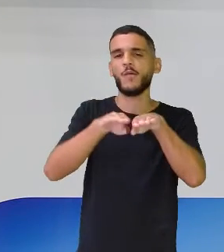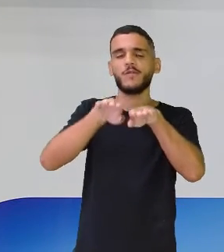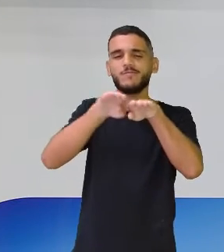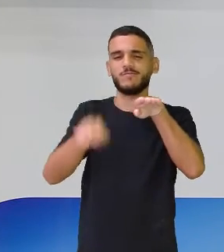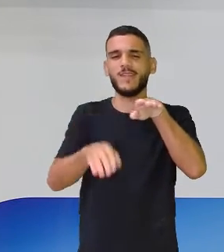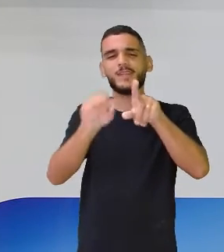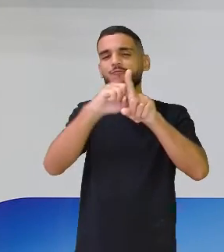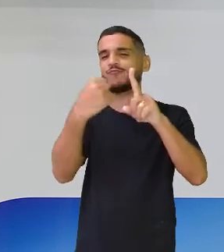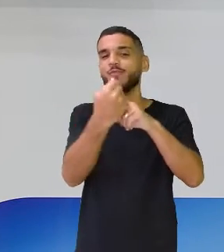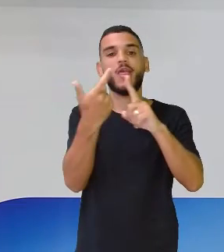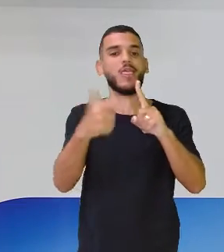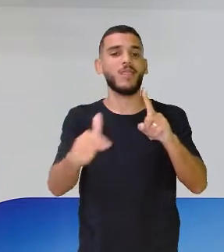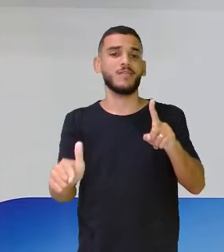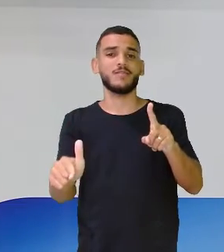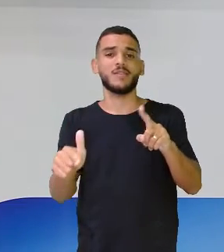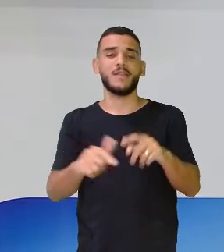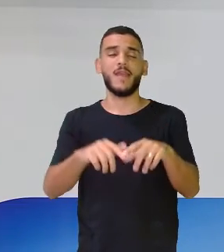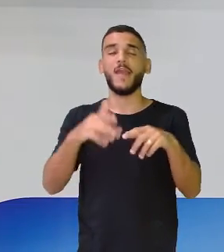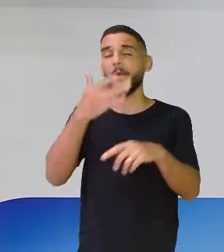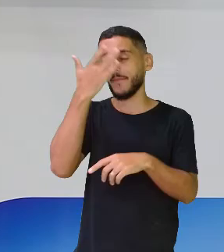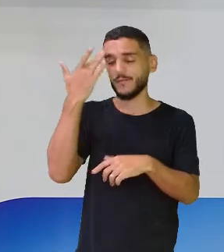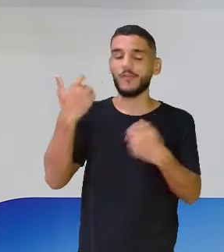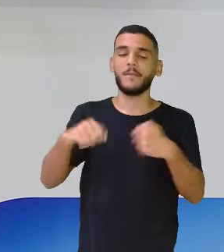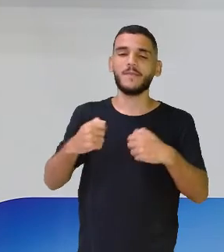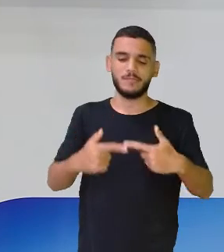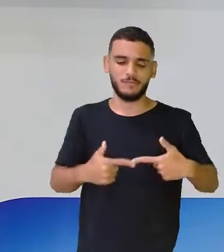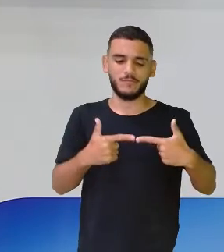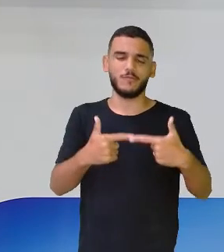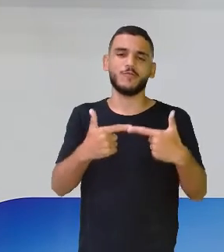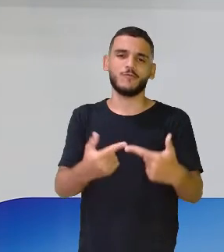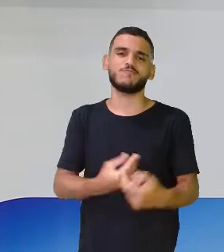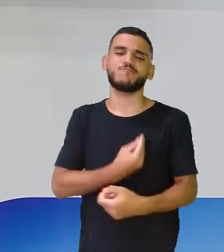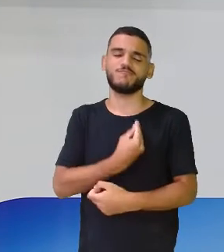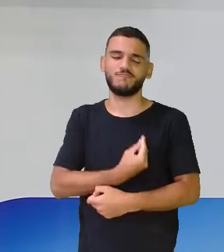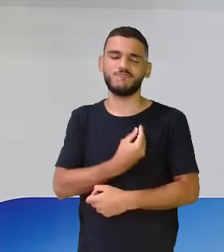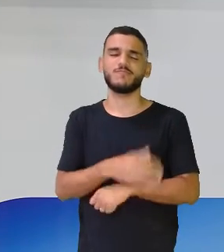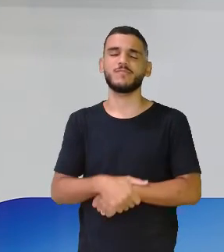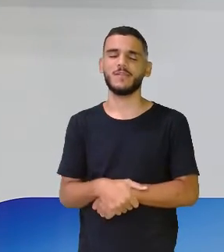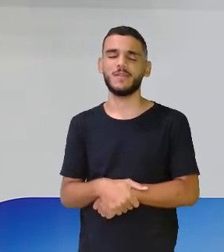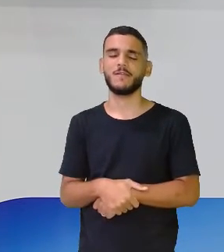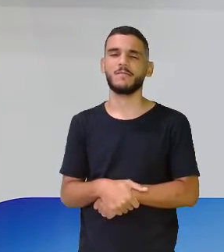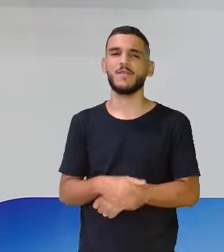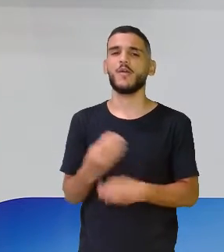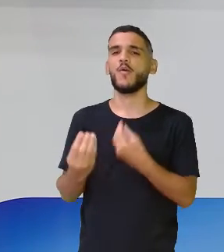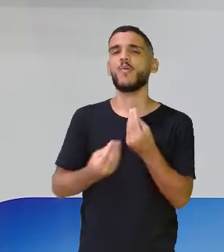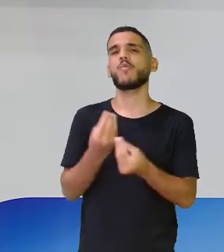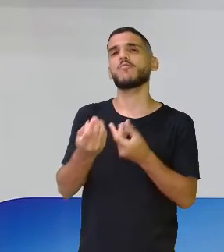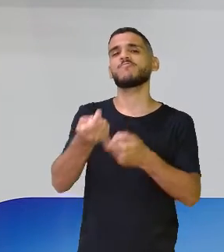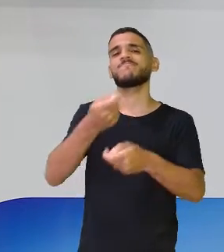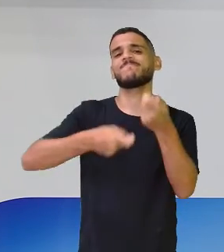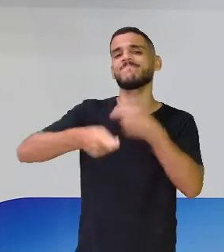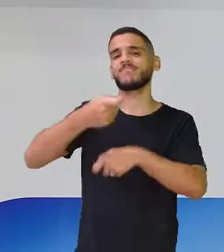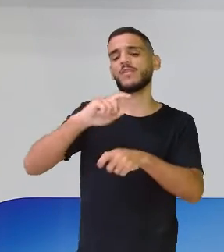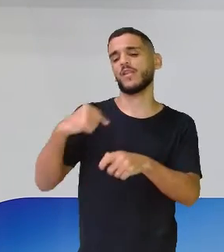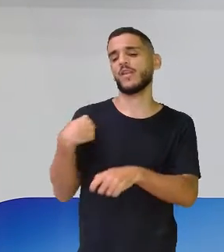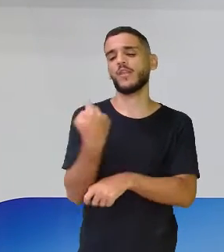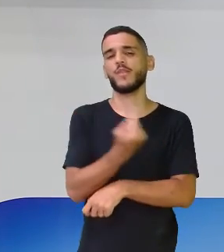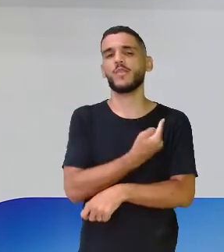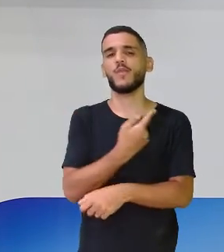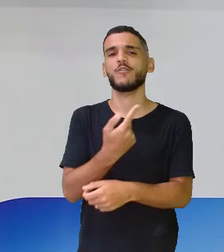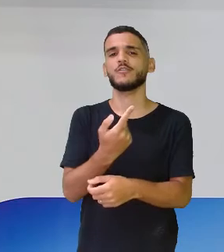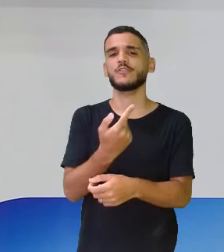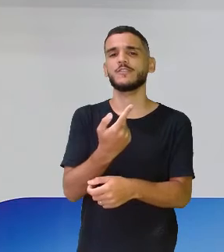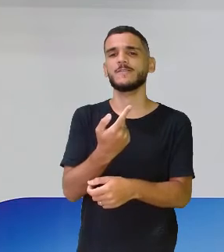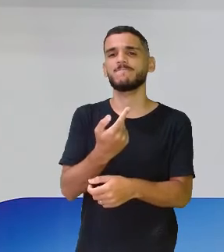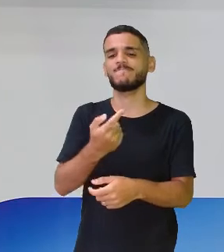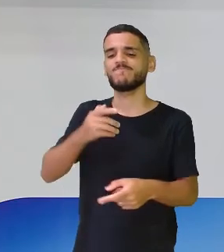que se virar, têm que sobreviver, têm que viver, né? Então, que economia é essa que a gente está sustentando